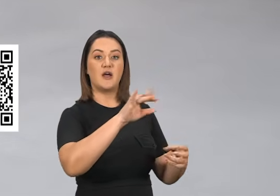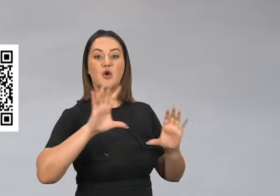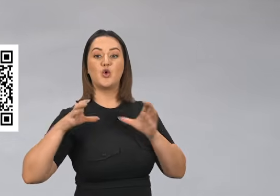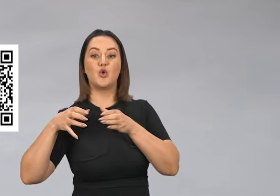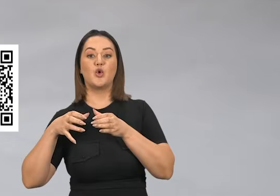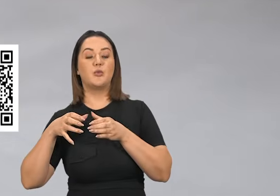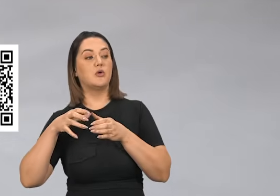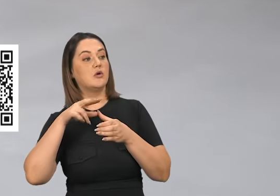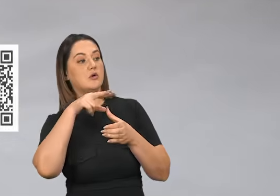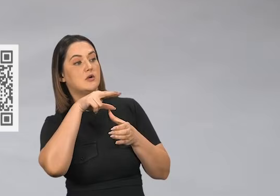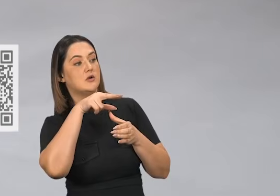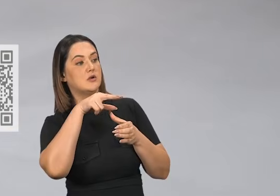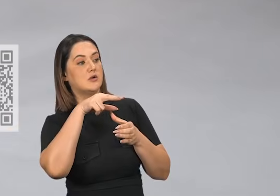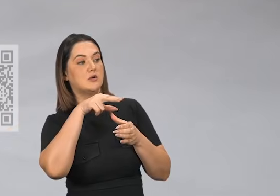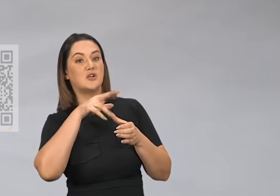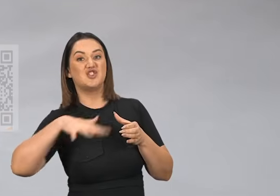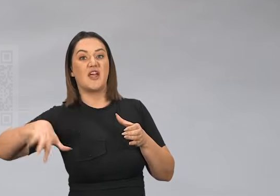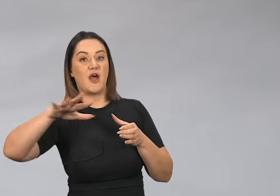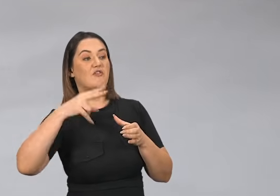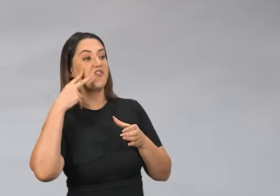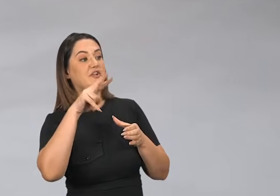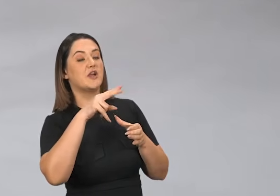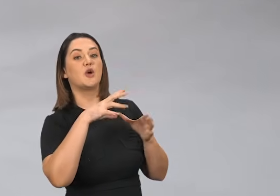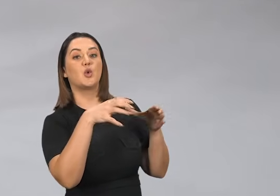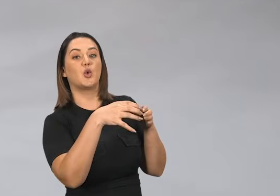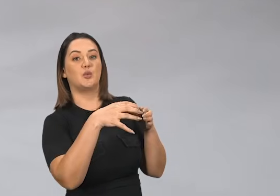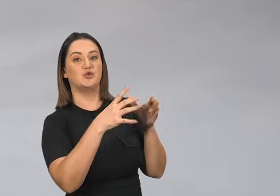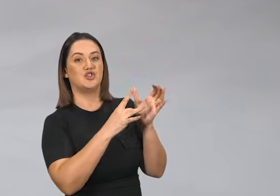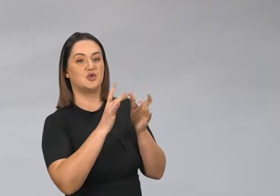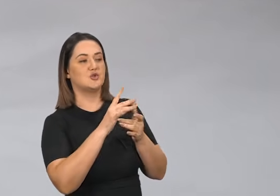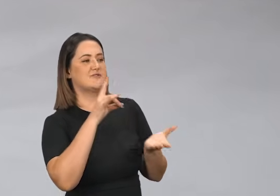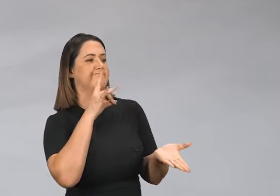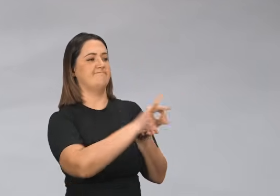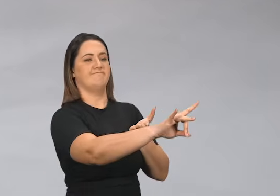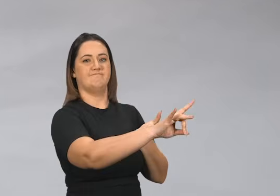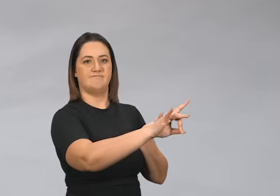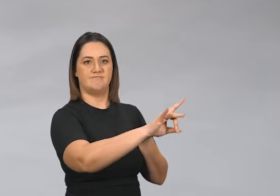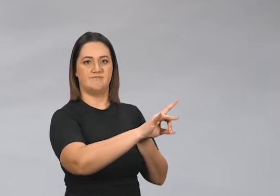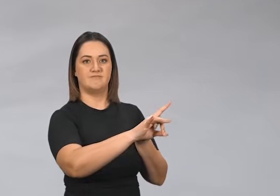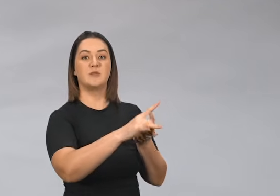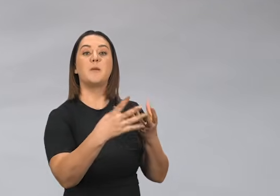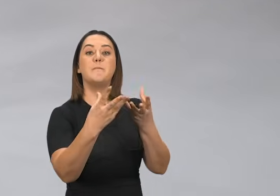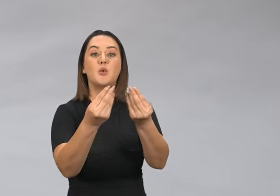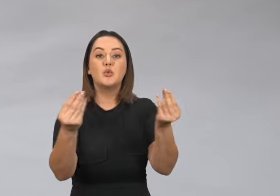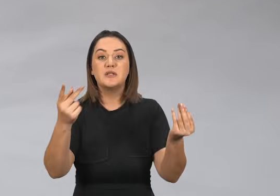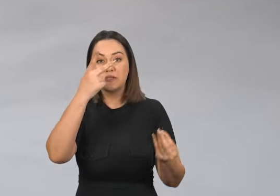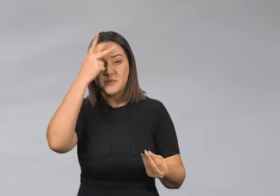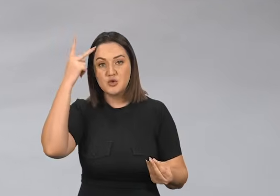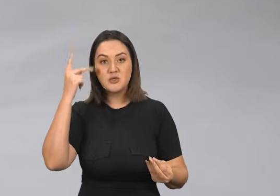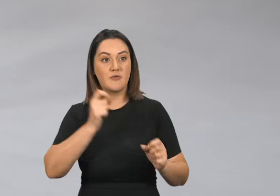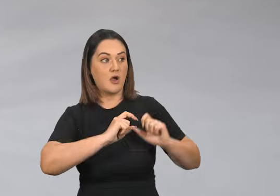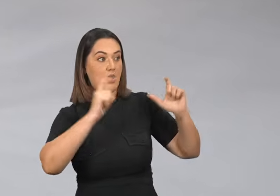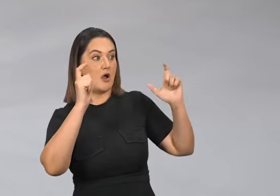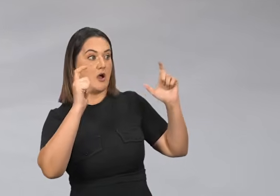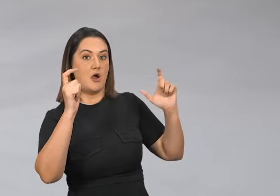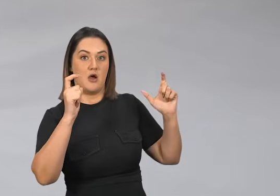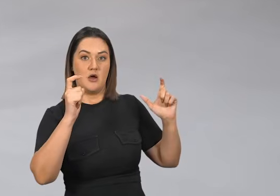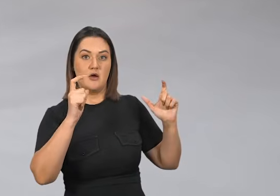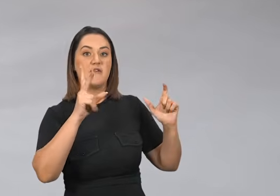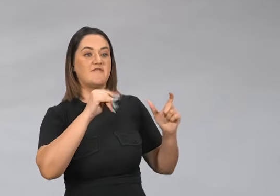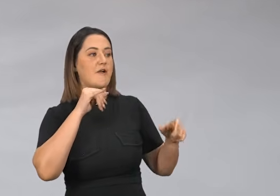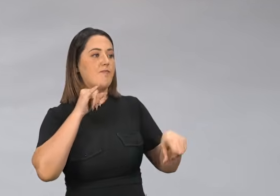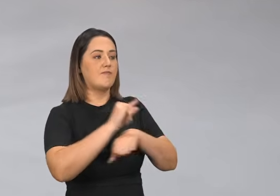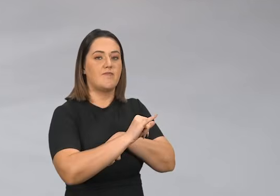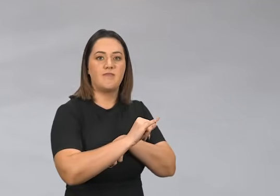sereis odiados por causa do meu nome. Aí o verso 10 diz assim, nesse tempo muitos vão se